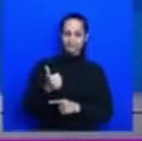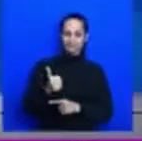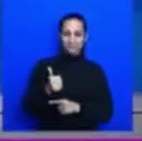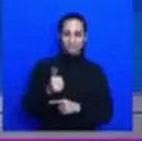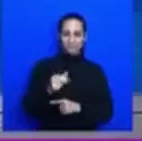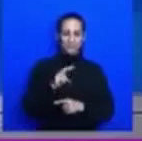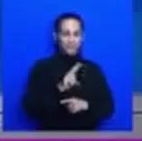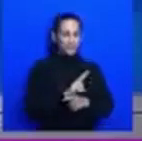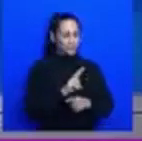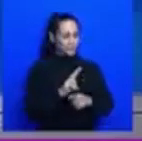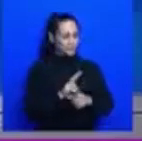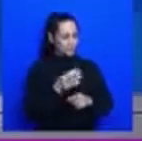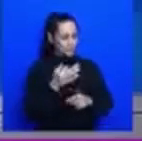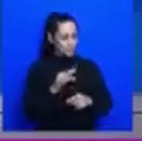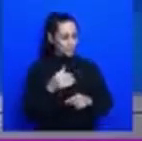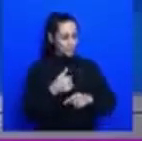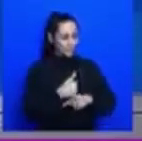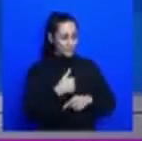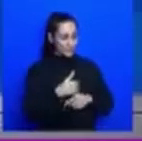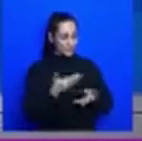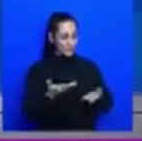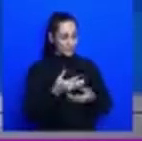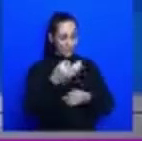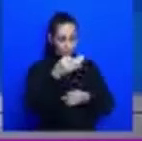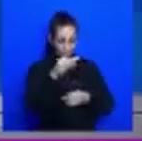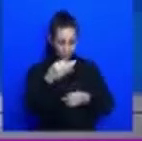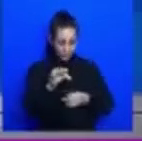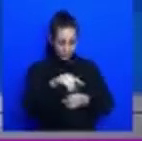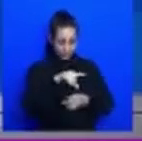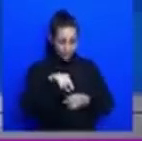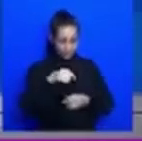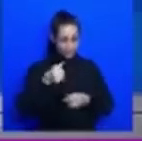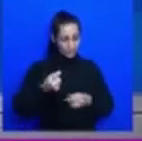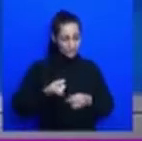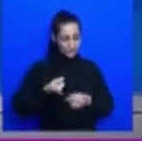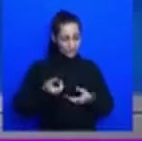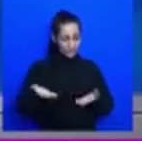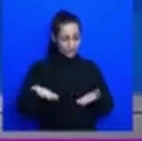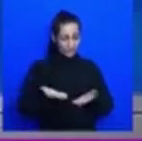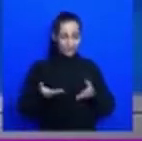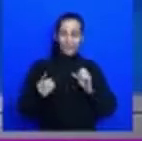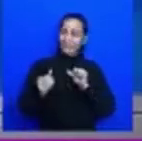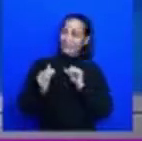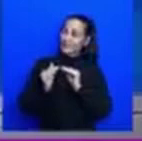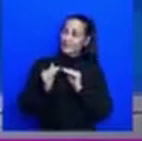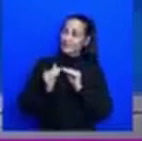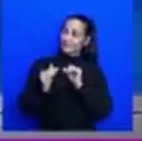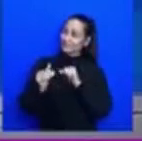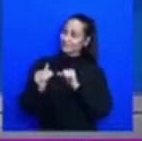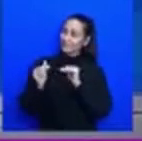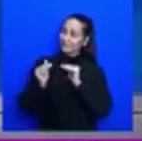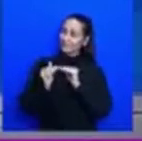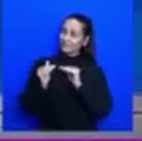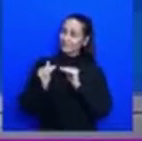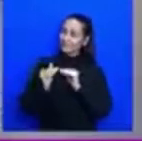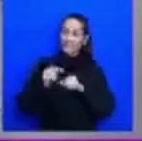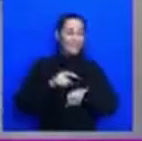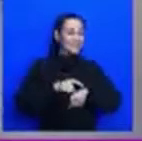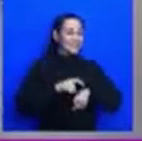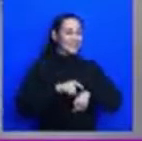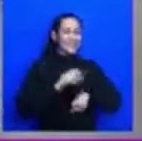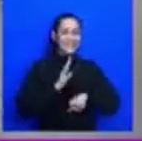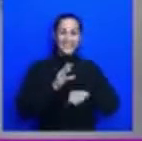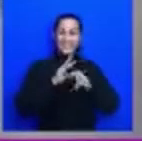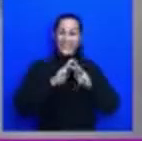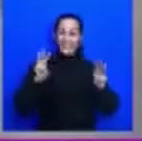11. Os auditores participando com a gente hoje confirmam os números sorteados agora? Sim, confirmam. Sim, confirma. Daqui a pouco no